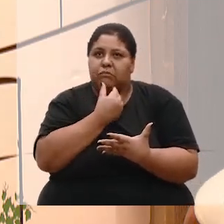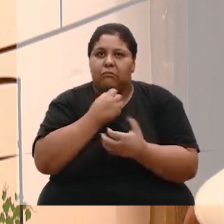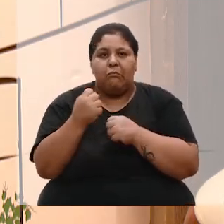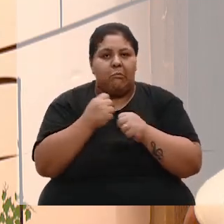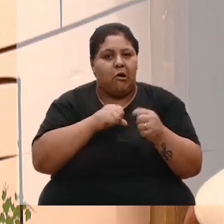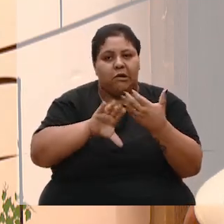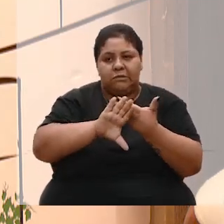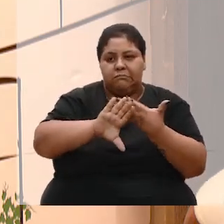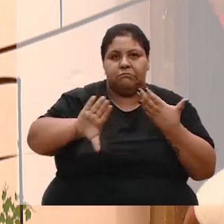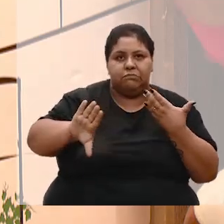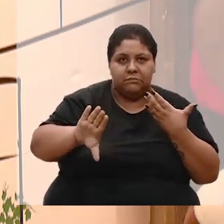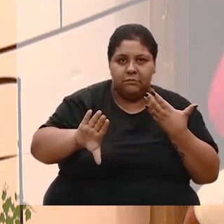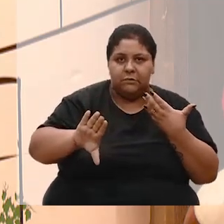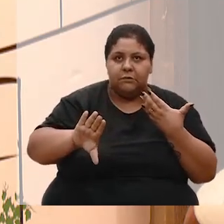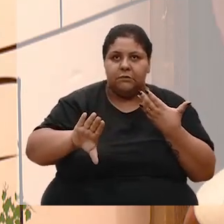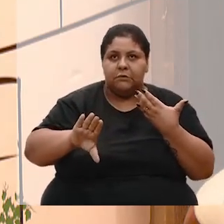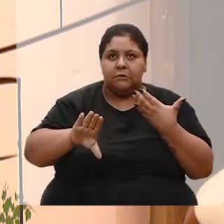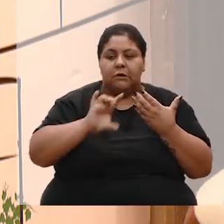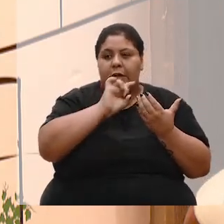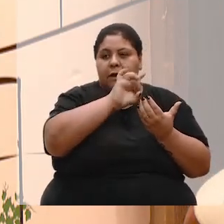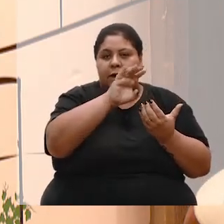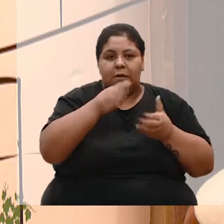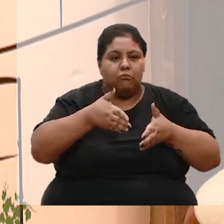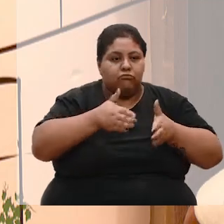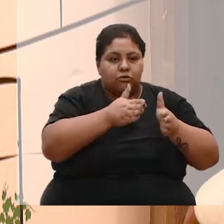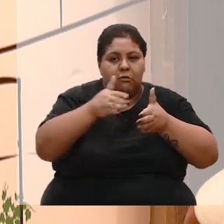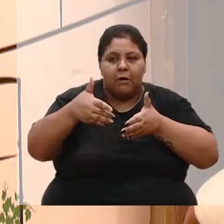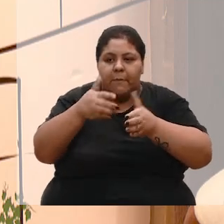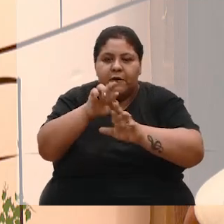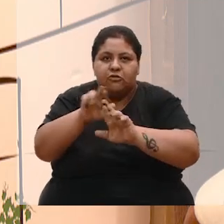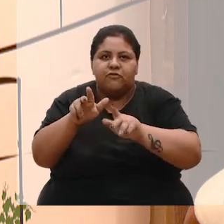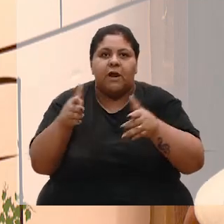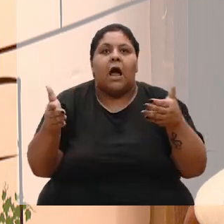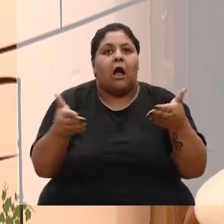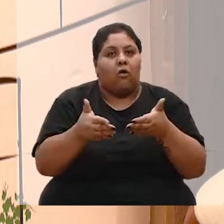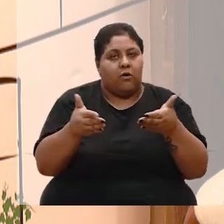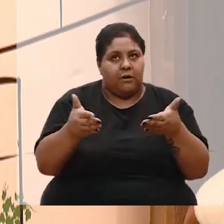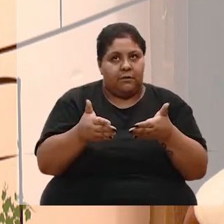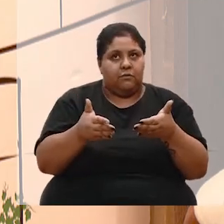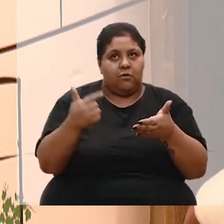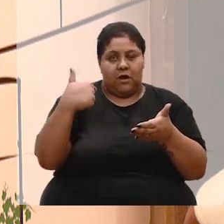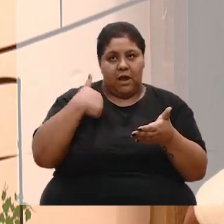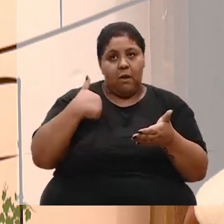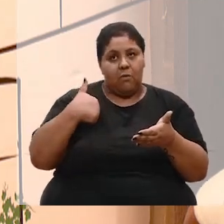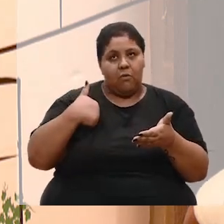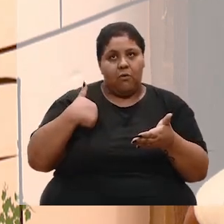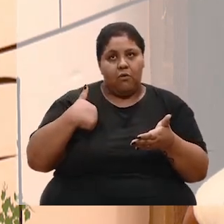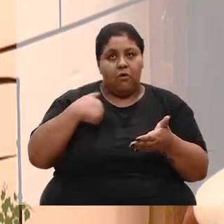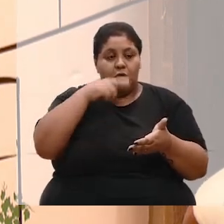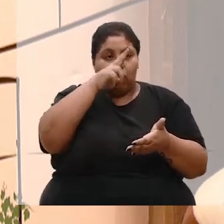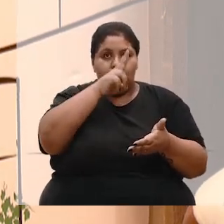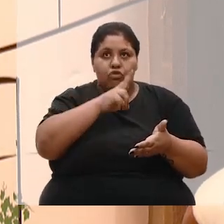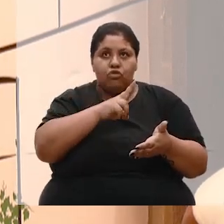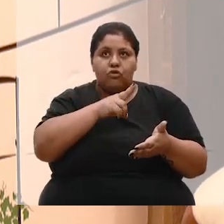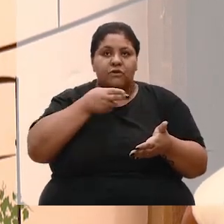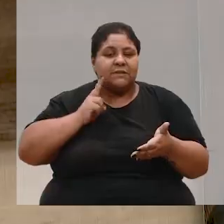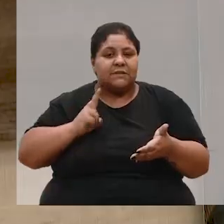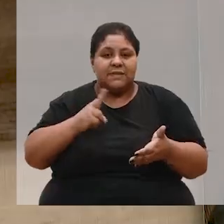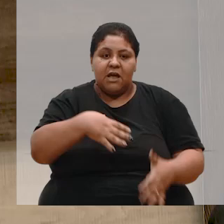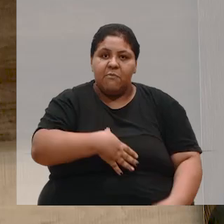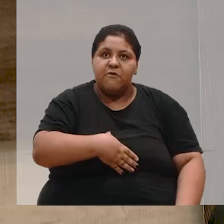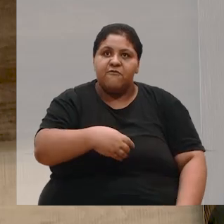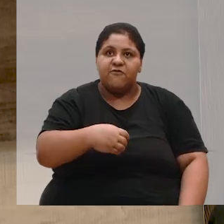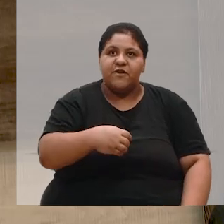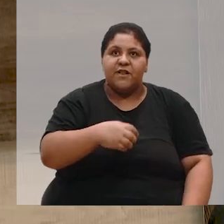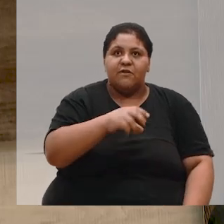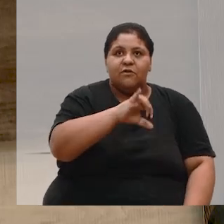podem se separar e vai viver cada um a tua vida. Agora, eu nunca vou deixar de ser filha da dona